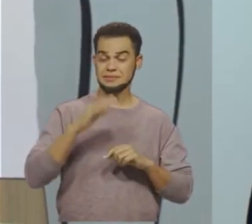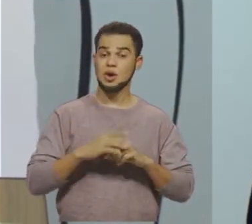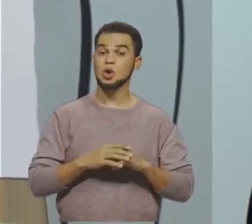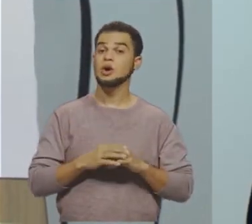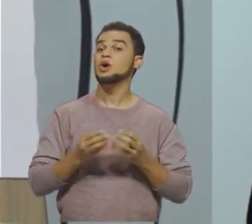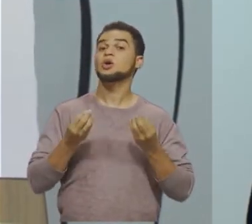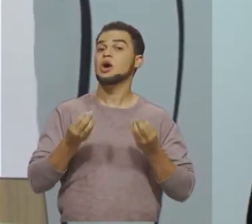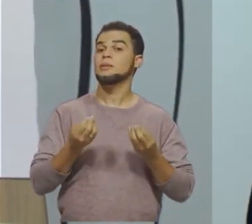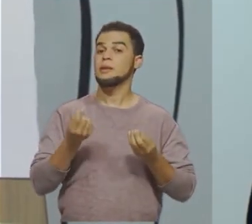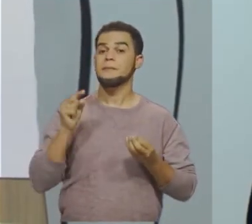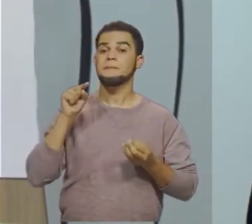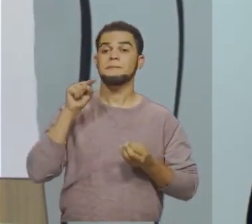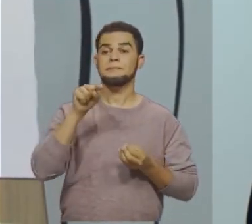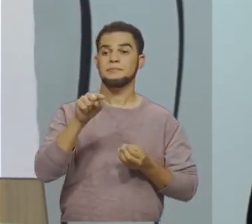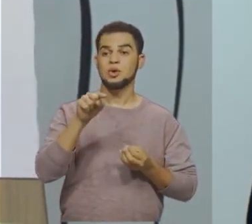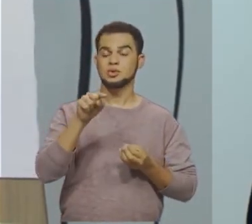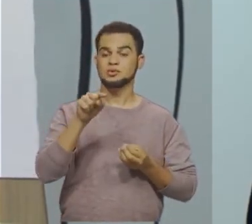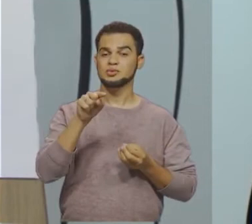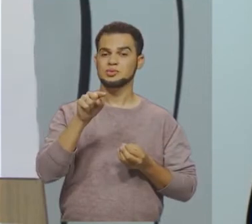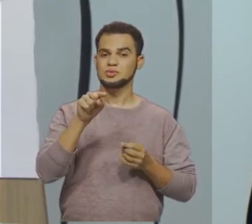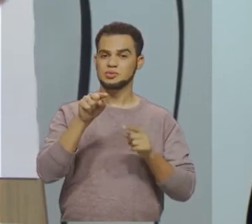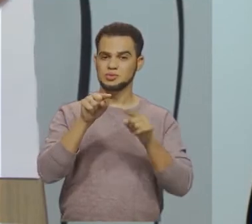horizontal,